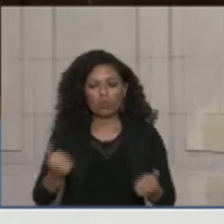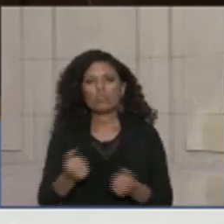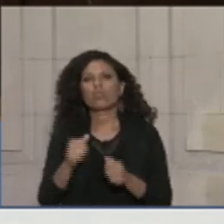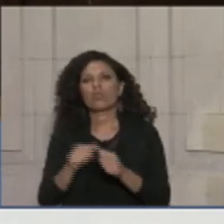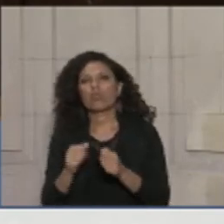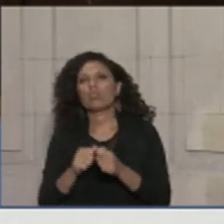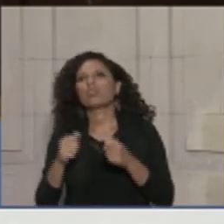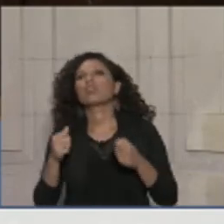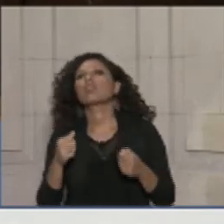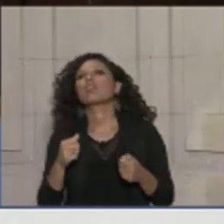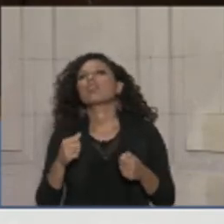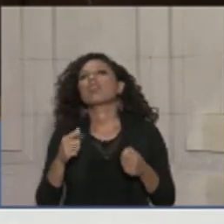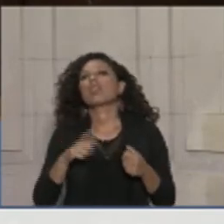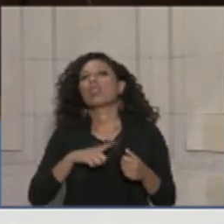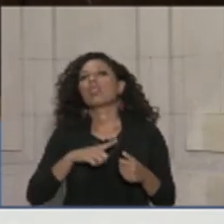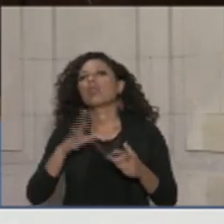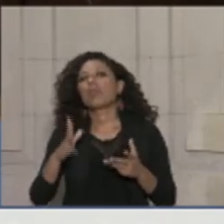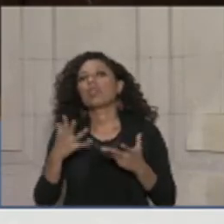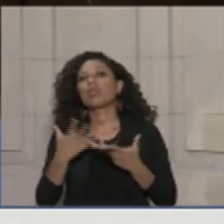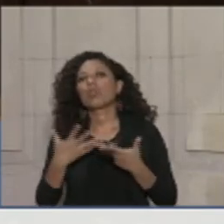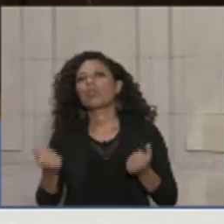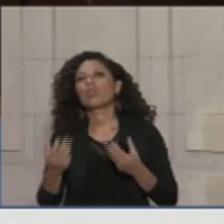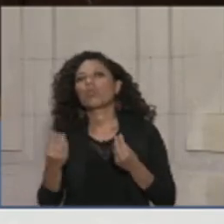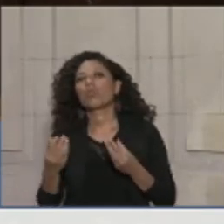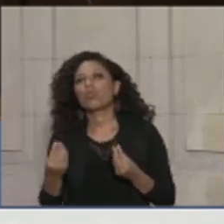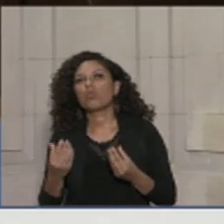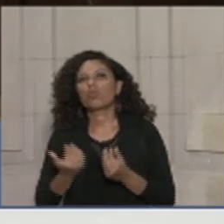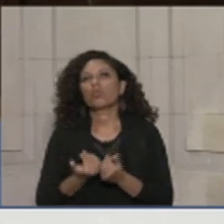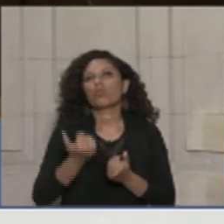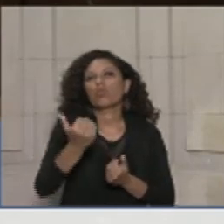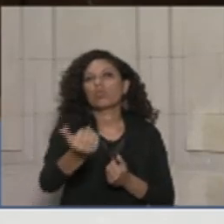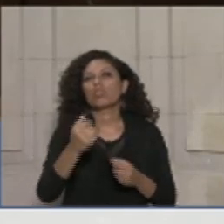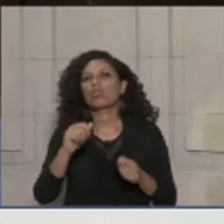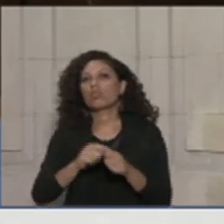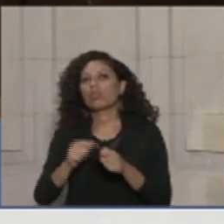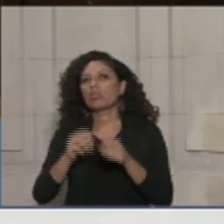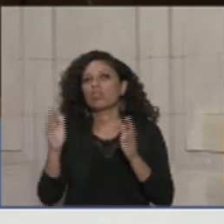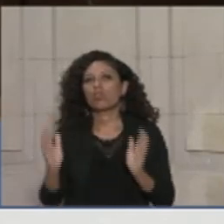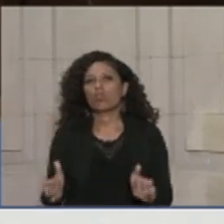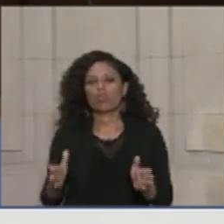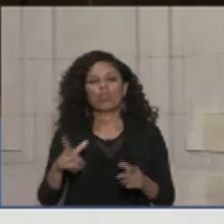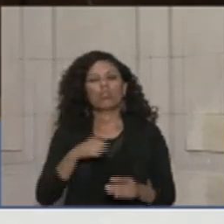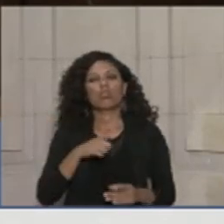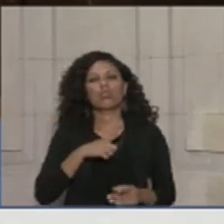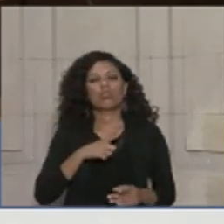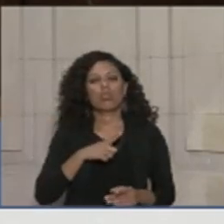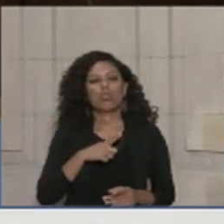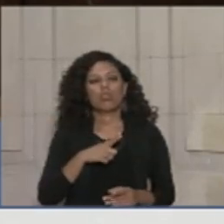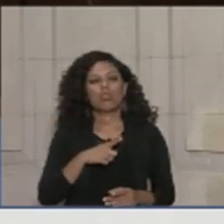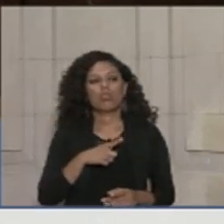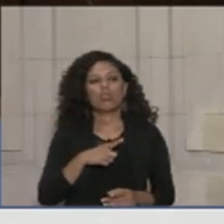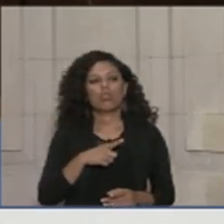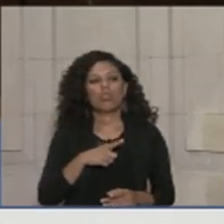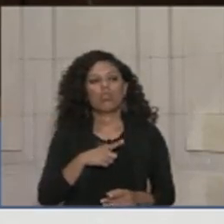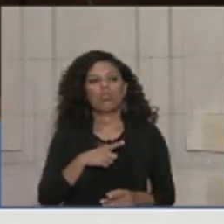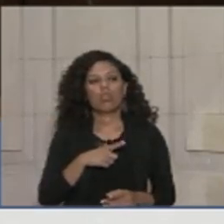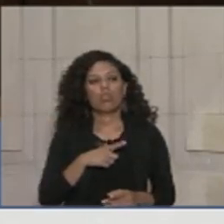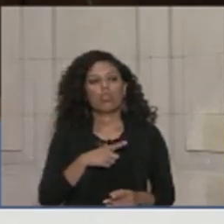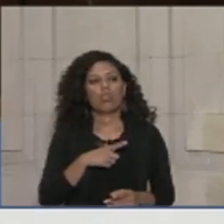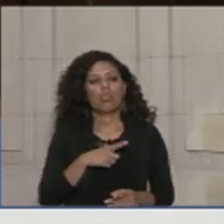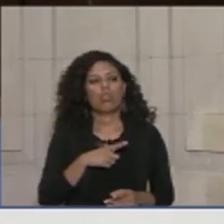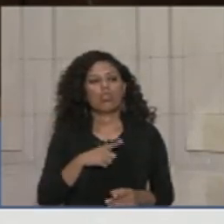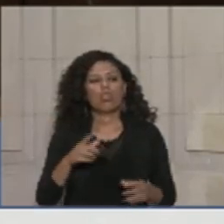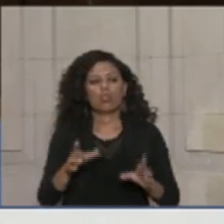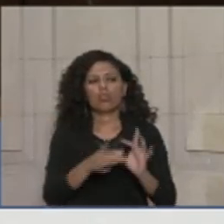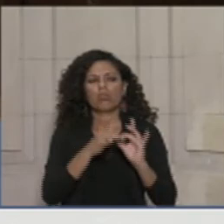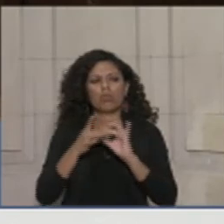mas também já está sendo muita coisa posto em prática, colocado em prática. Há uma relação com uma montadora de automóveis, com a